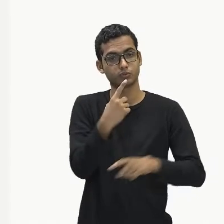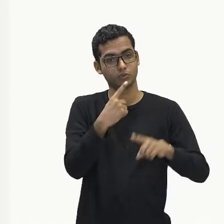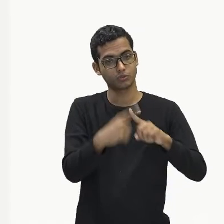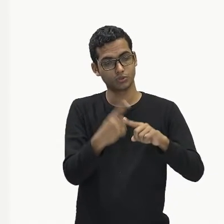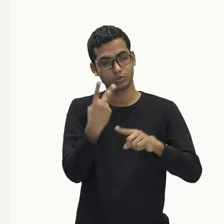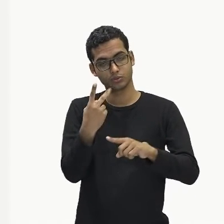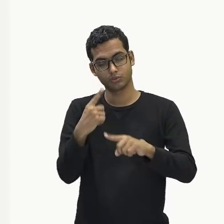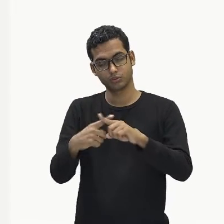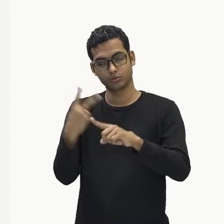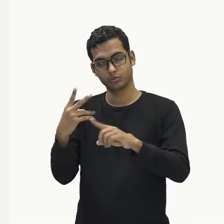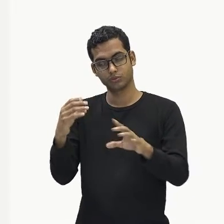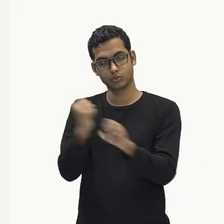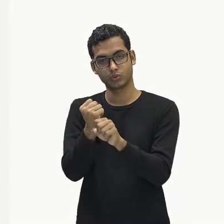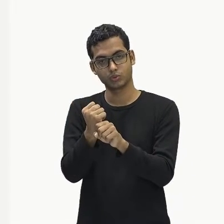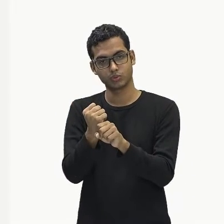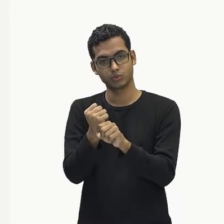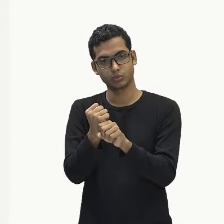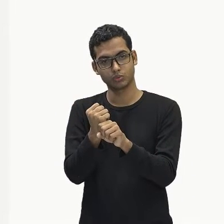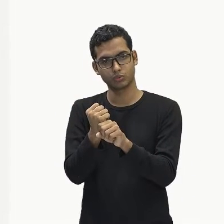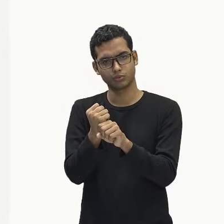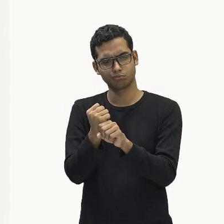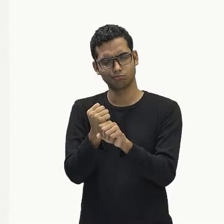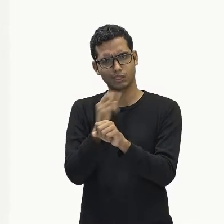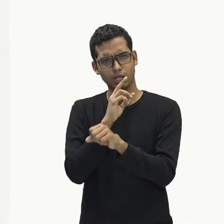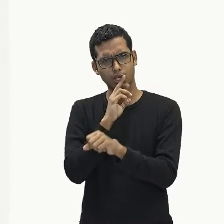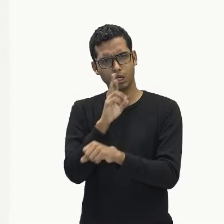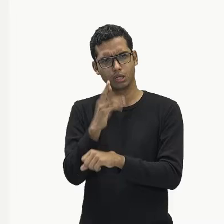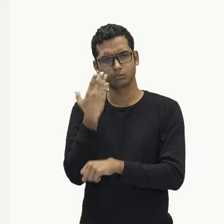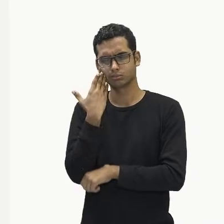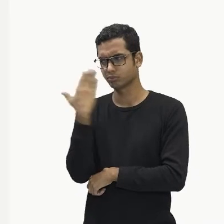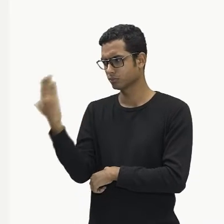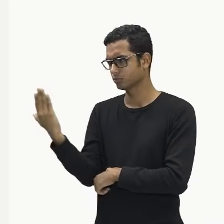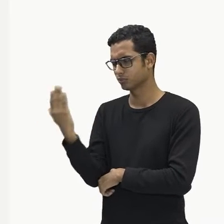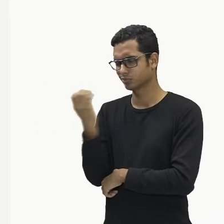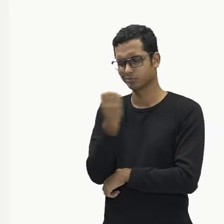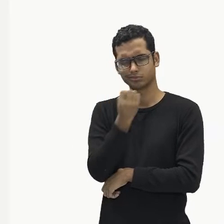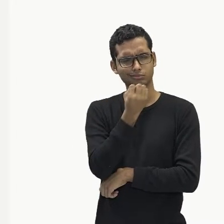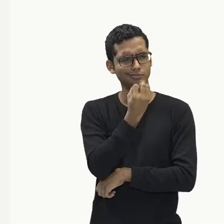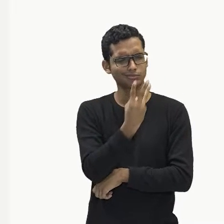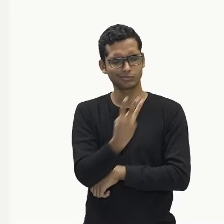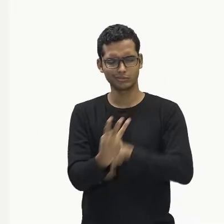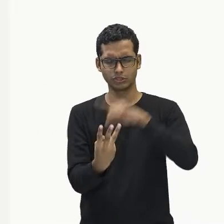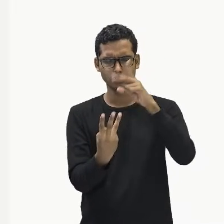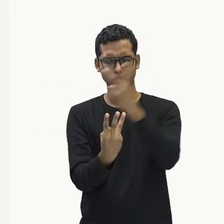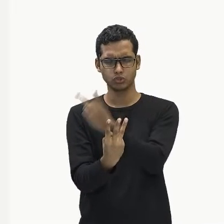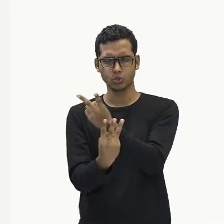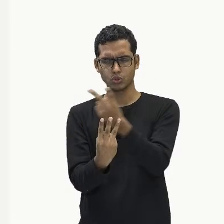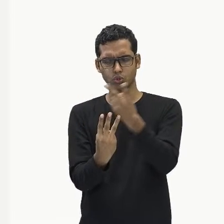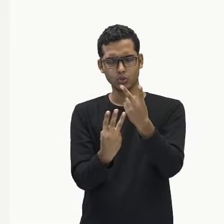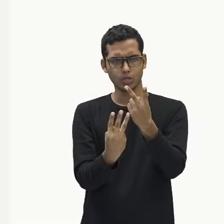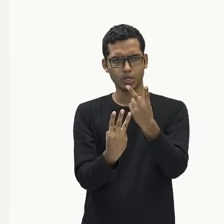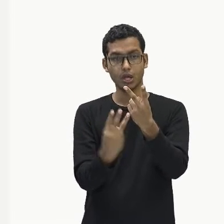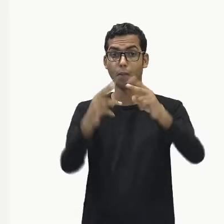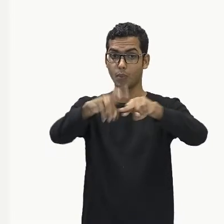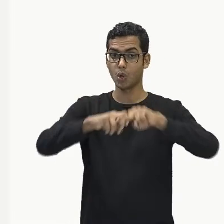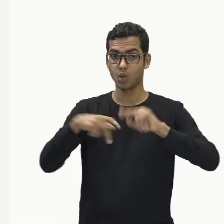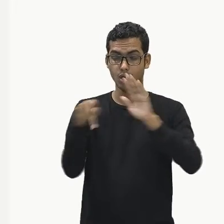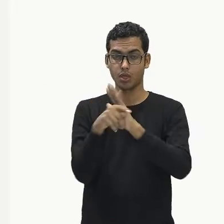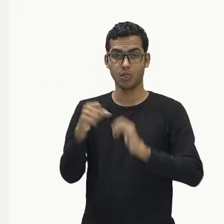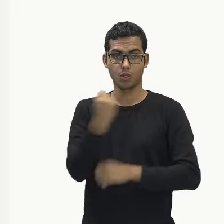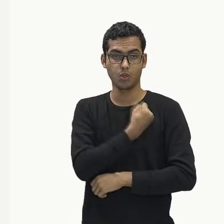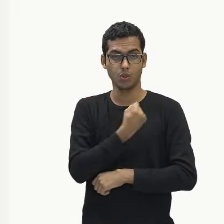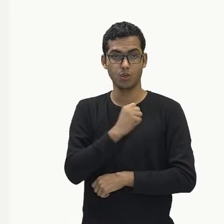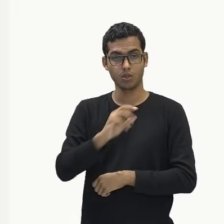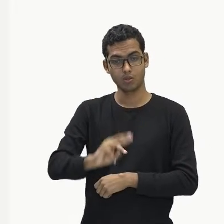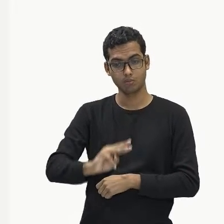2 vezes 2. Por que que ele apareceu 3 vezes? Devido ao expoente, que é o 3. O